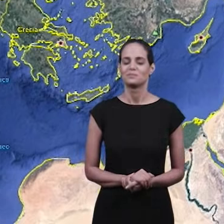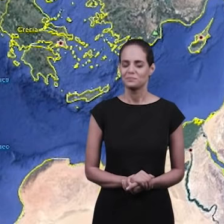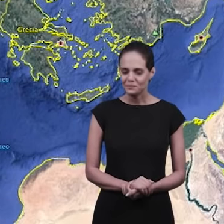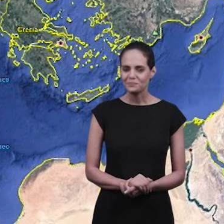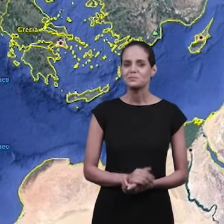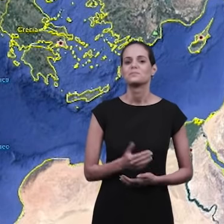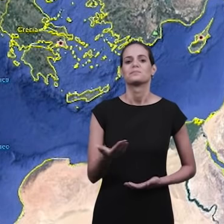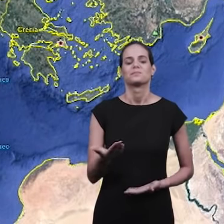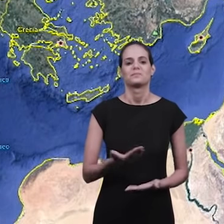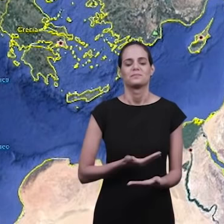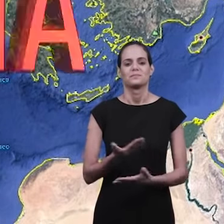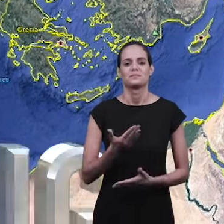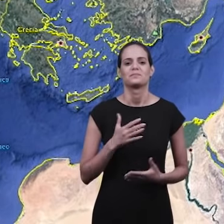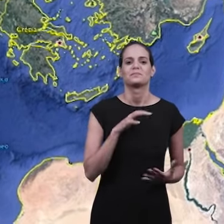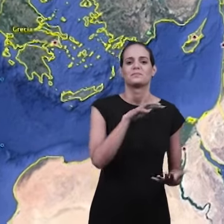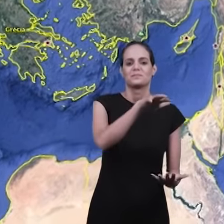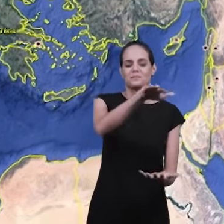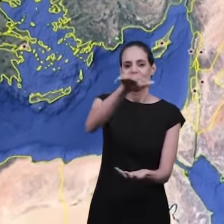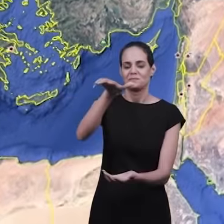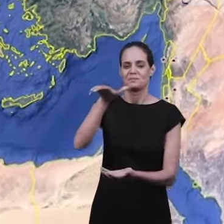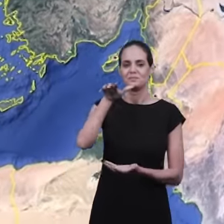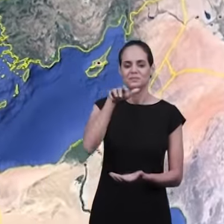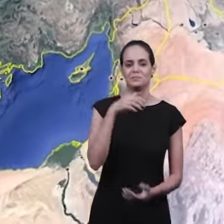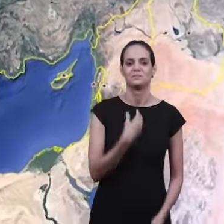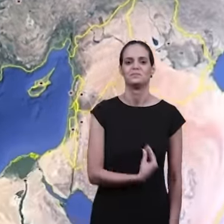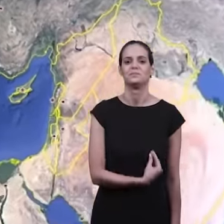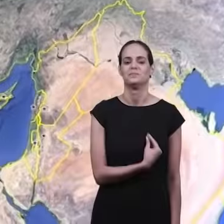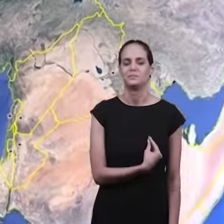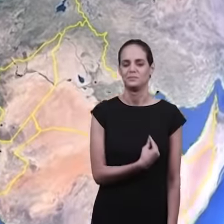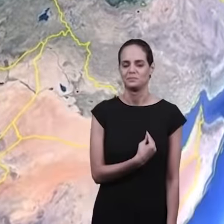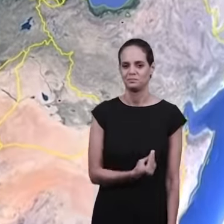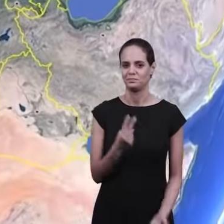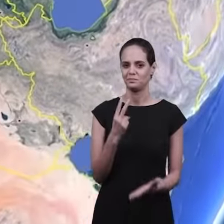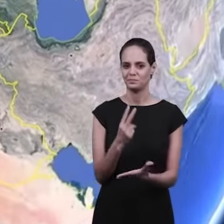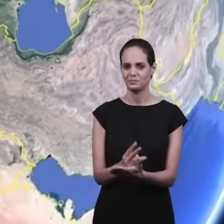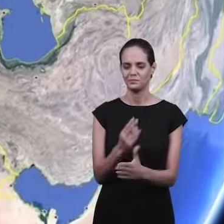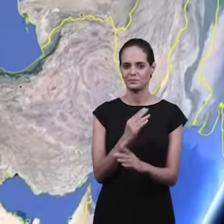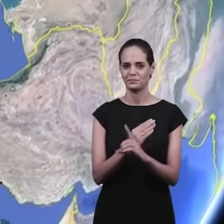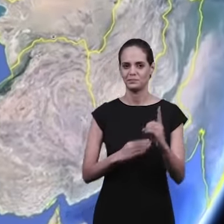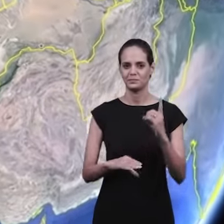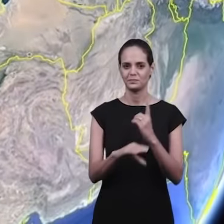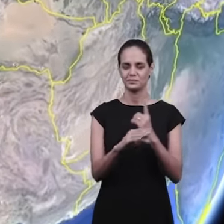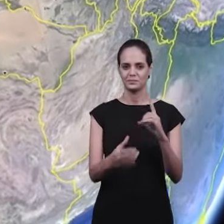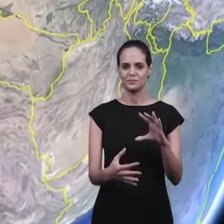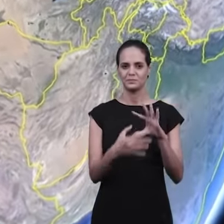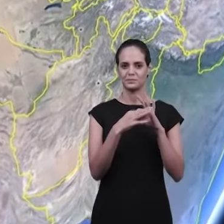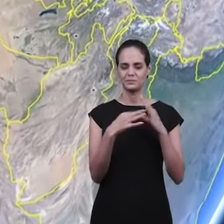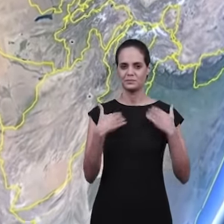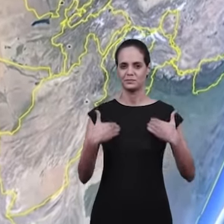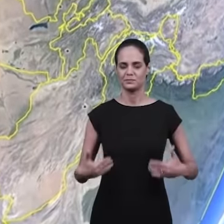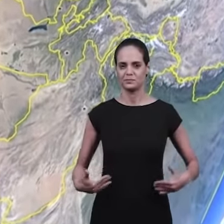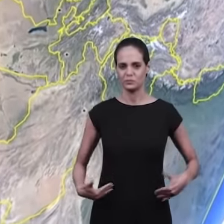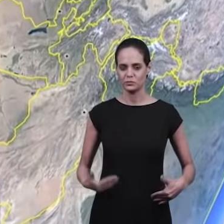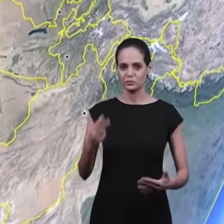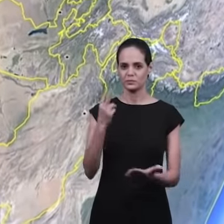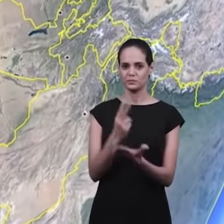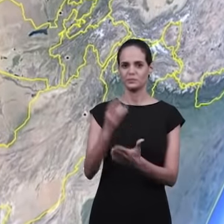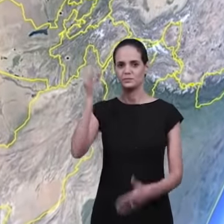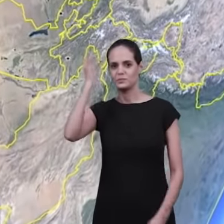Irmãos de todas as partes do mundo participam de um mesmo culto, em conjunto, no mesmo corpo e no